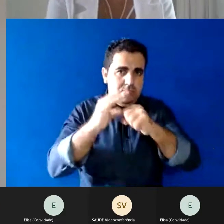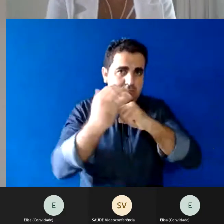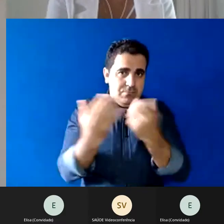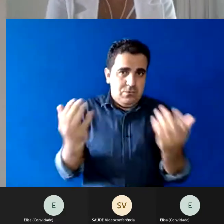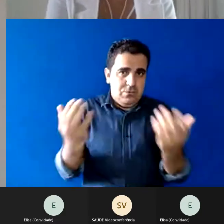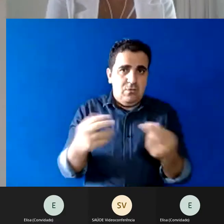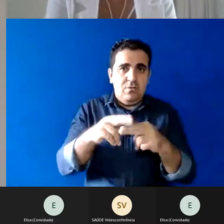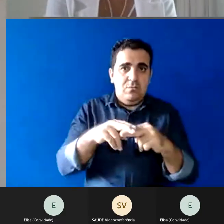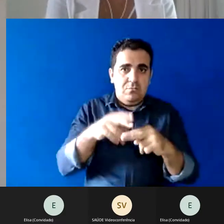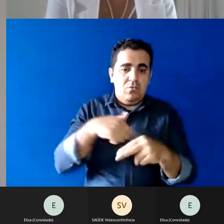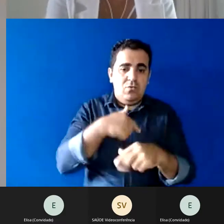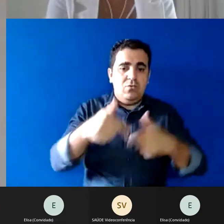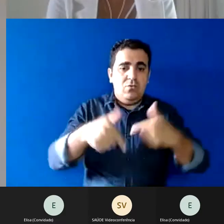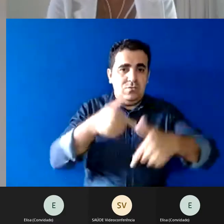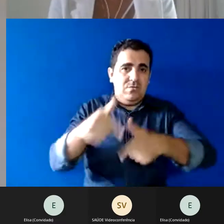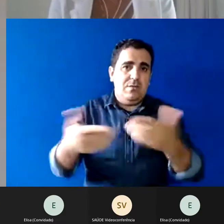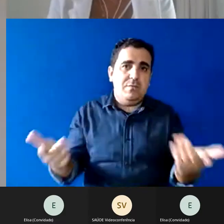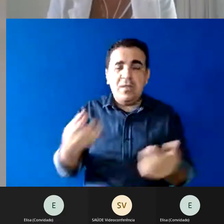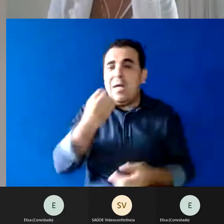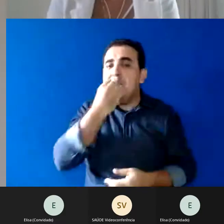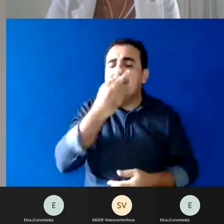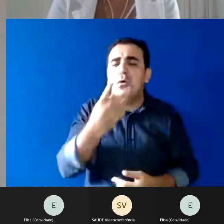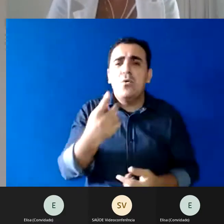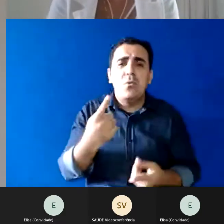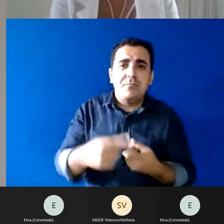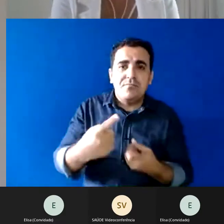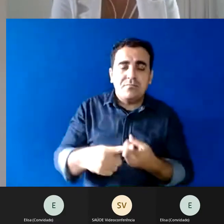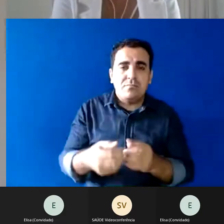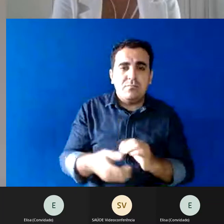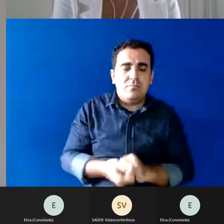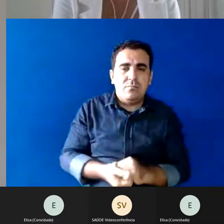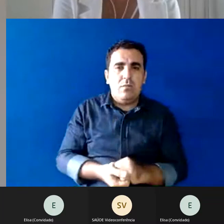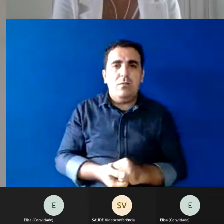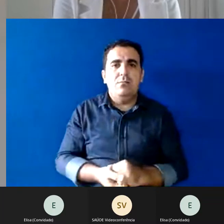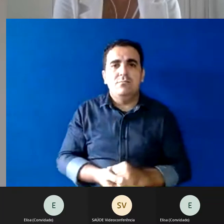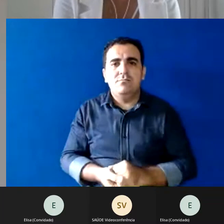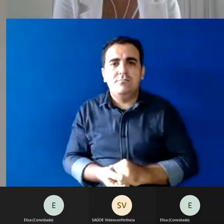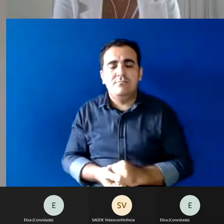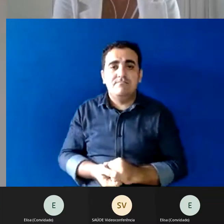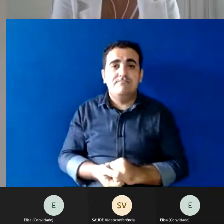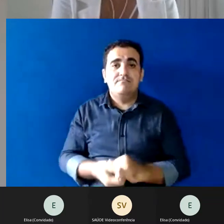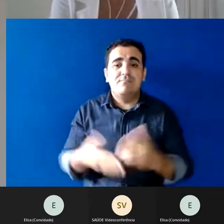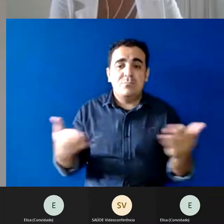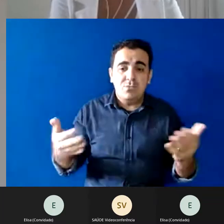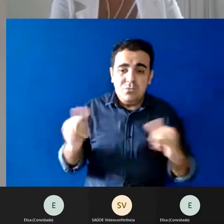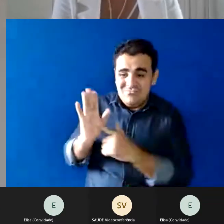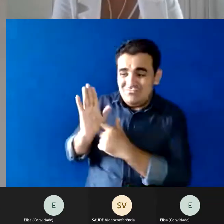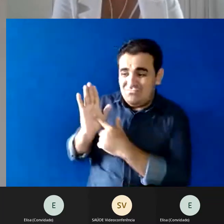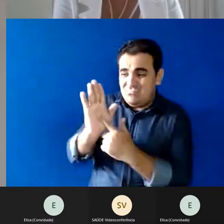nossas ações. Isso é muito bom, porque isso nos